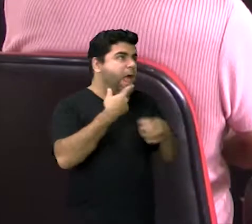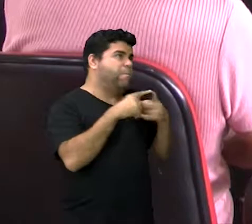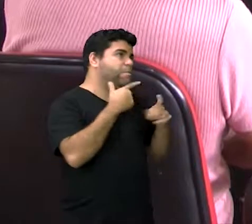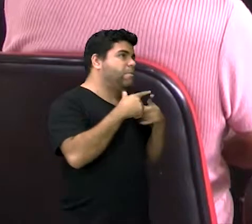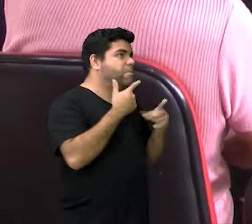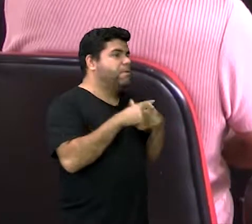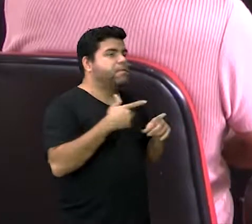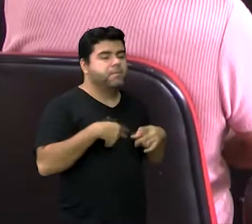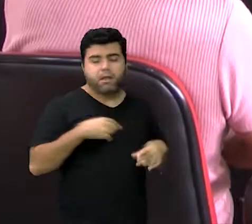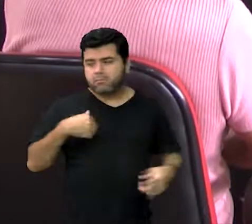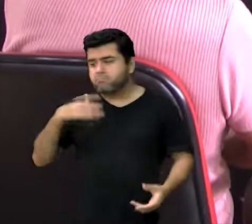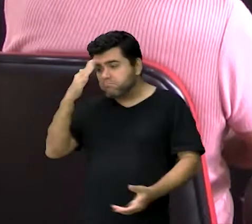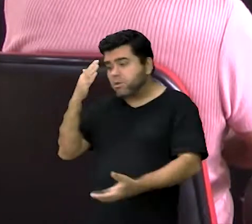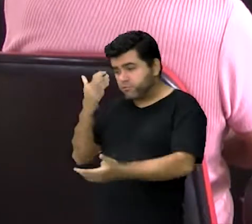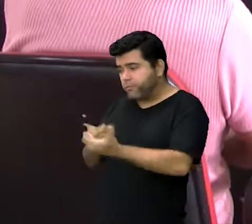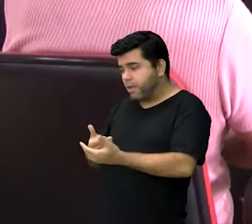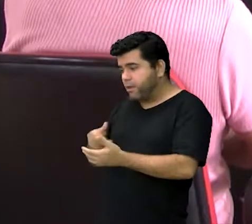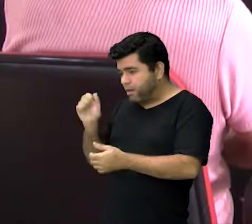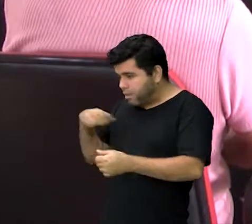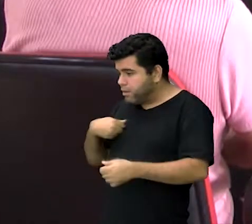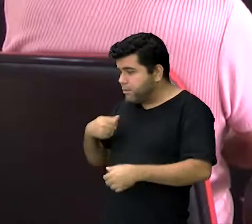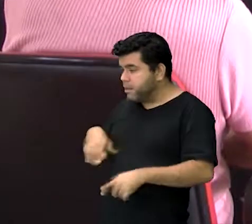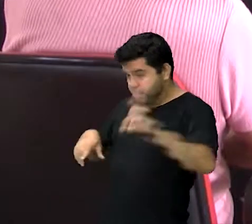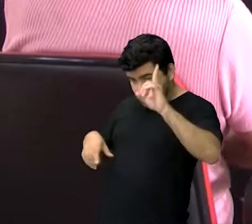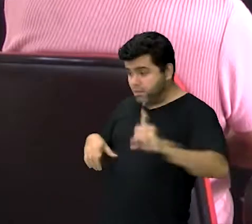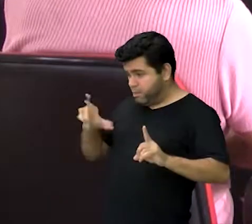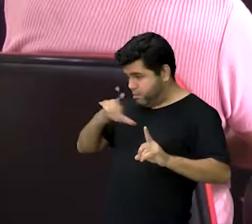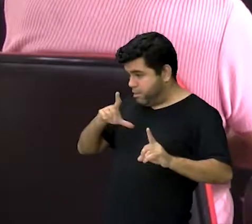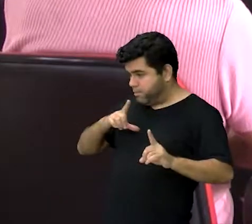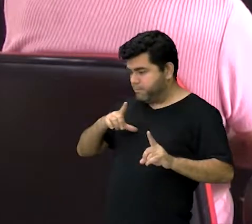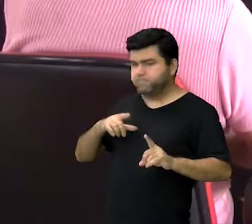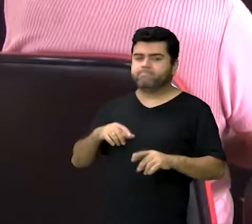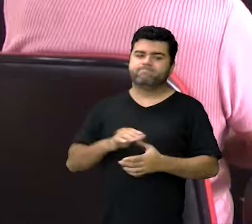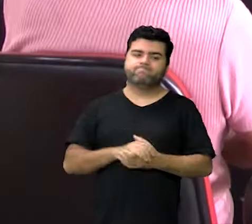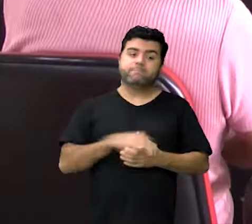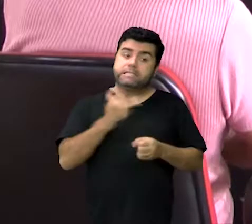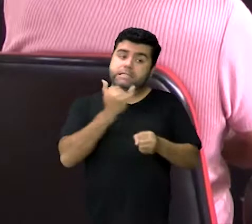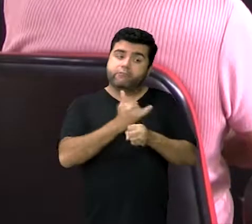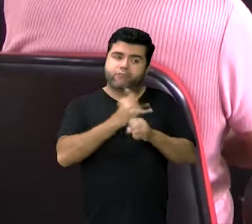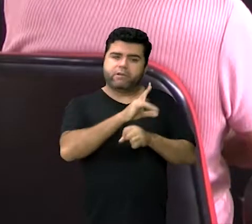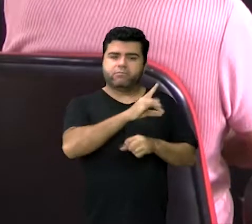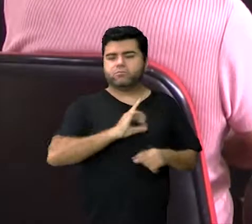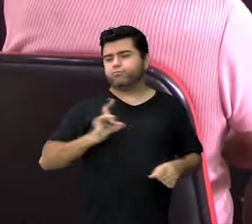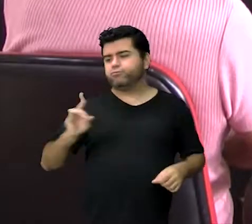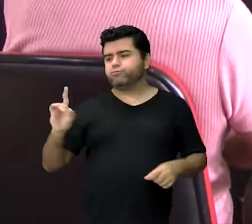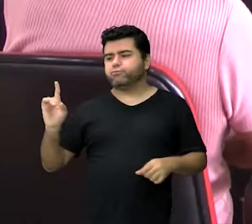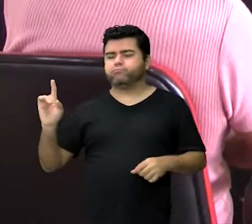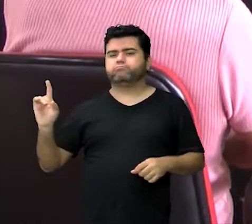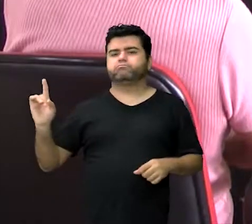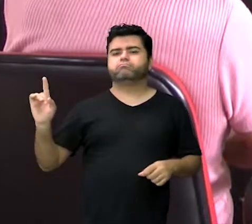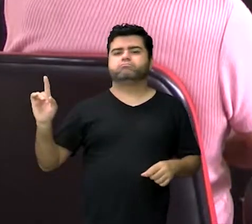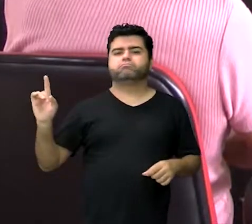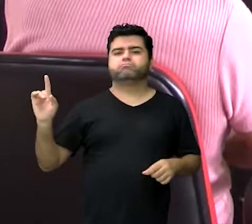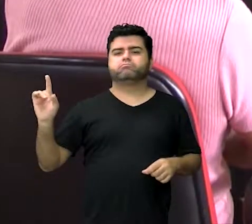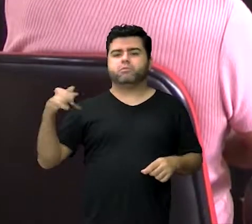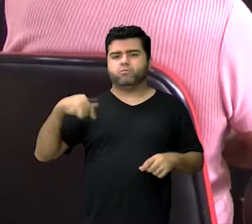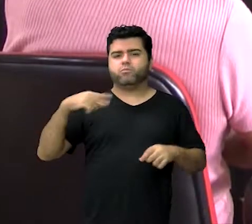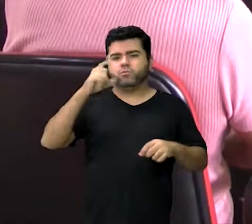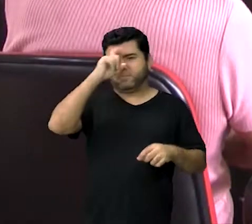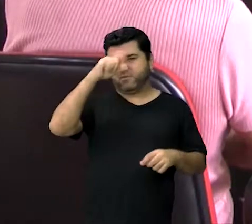pode confiar, ele tem direito a pegar esta senha. Daí ela falou, vou ver com a minha chefe, entrou outro hospital, aqui em Osasco.